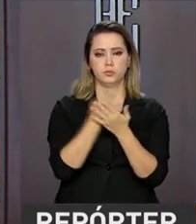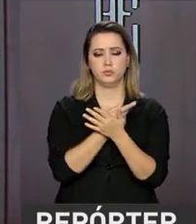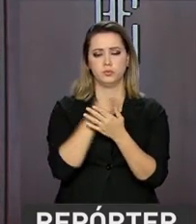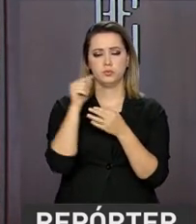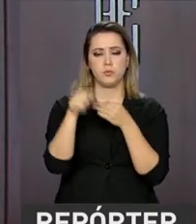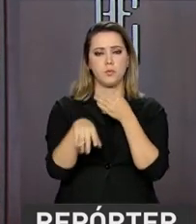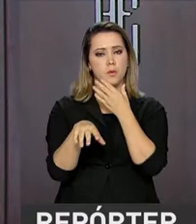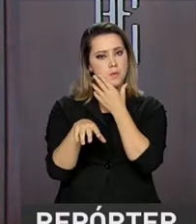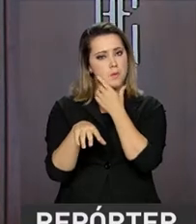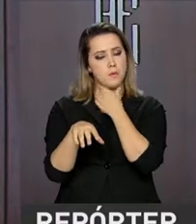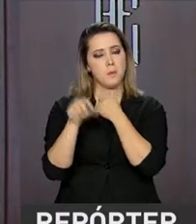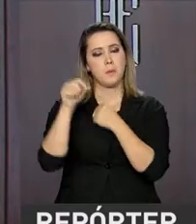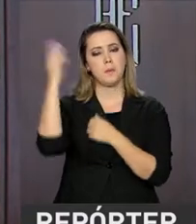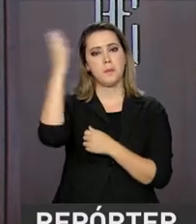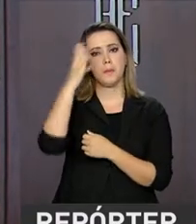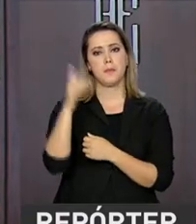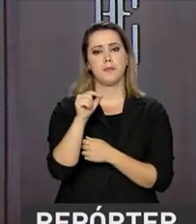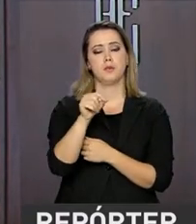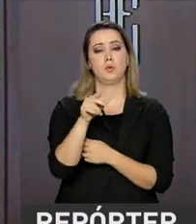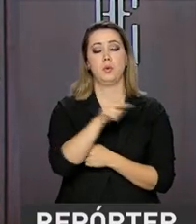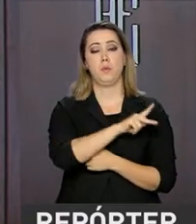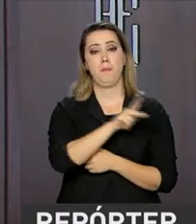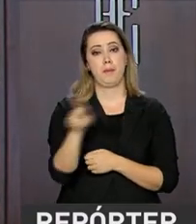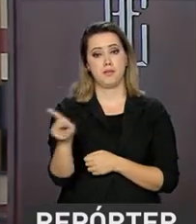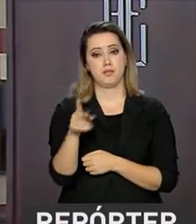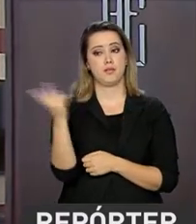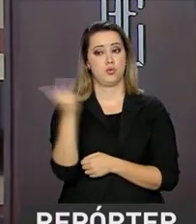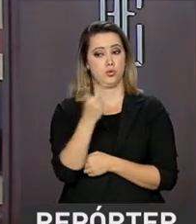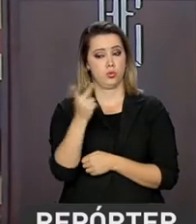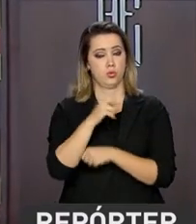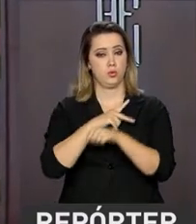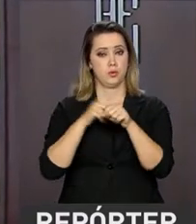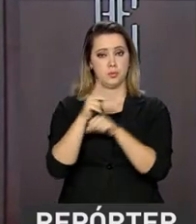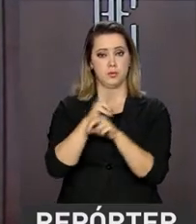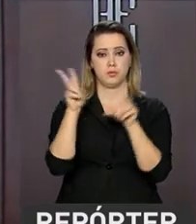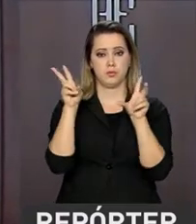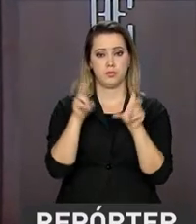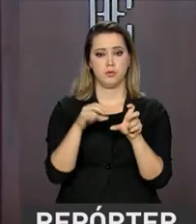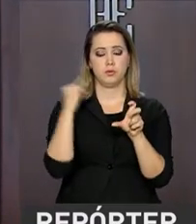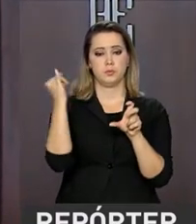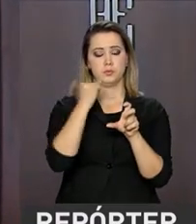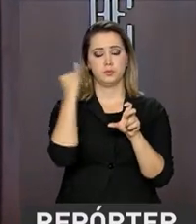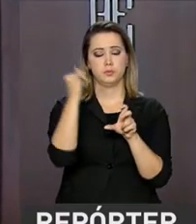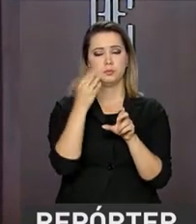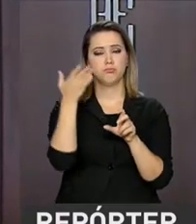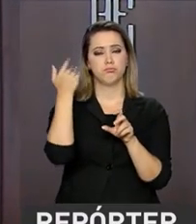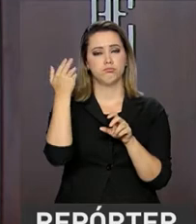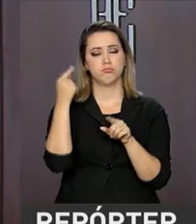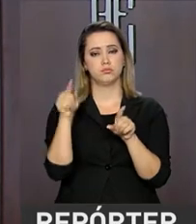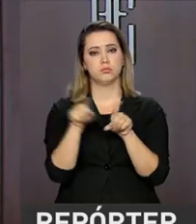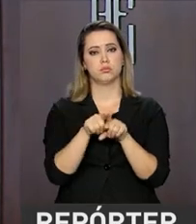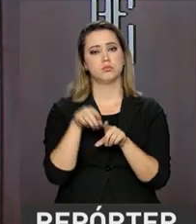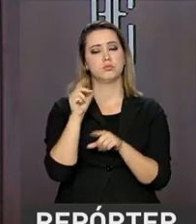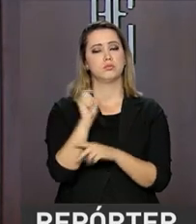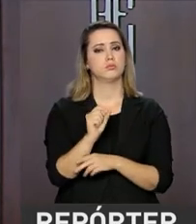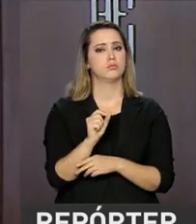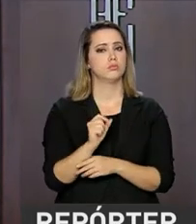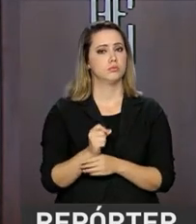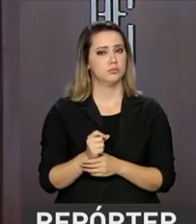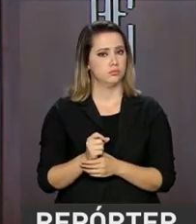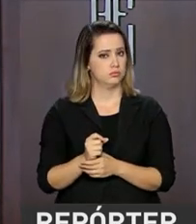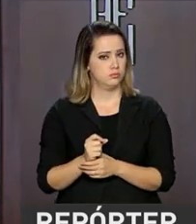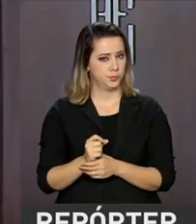brasil é do presidente macri presidente temer com o tema que foi muito importante na época em que foi muito importante